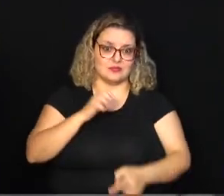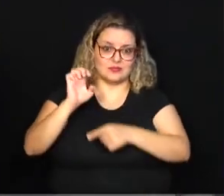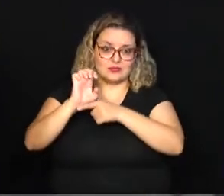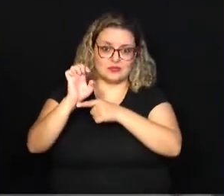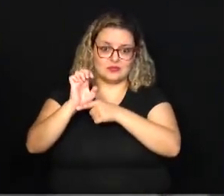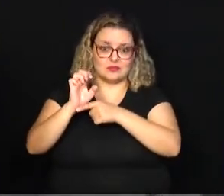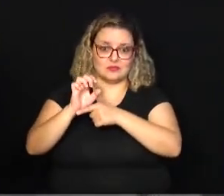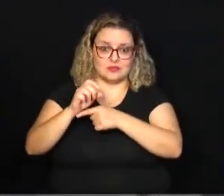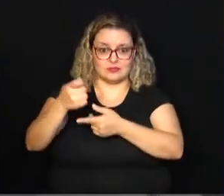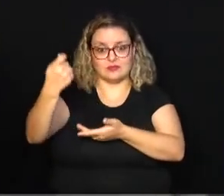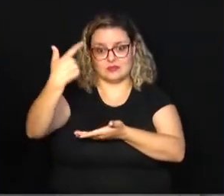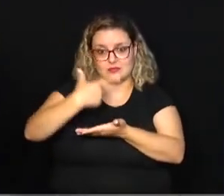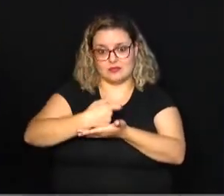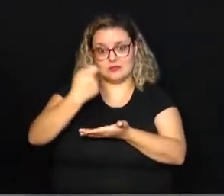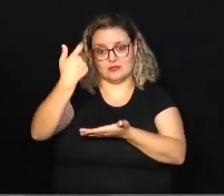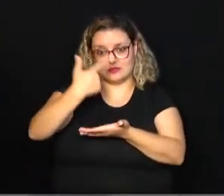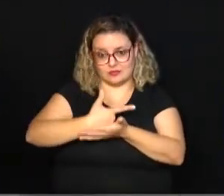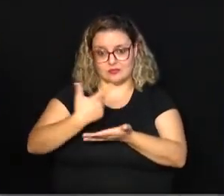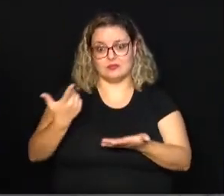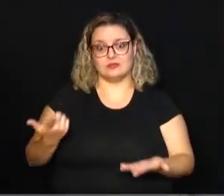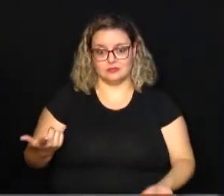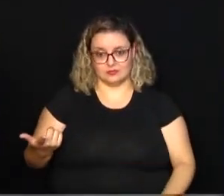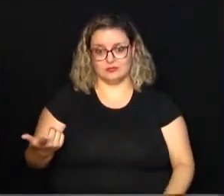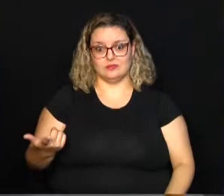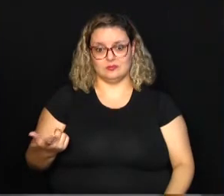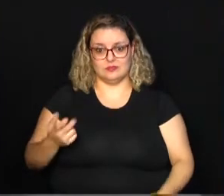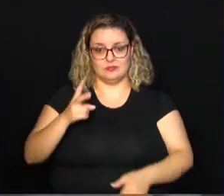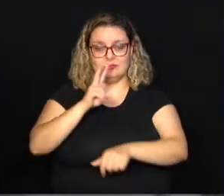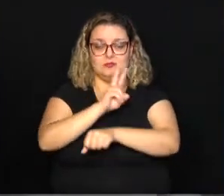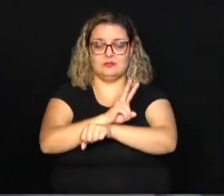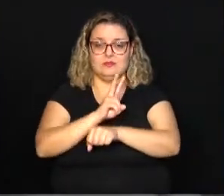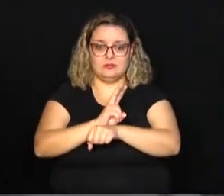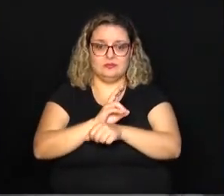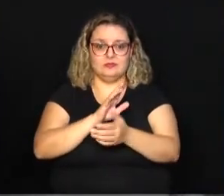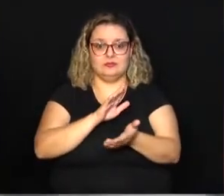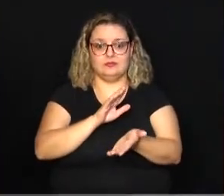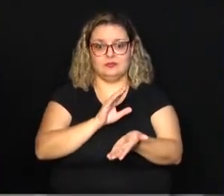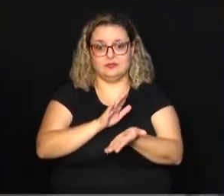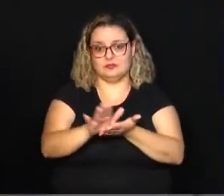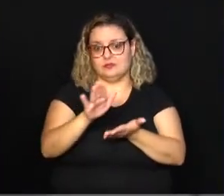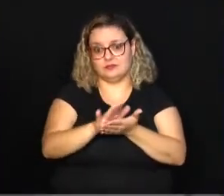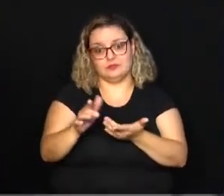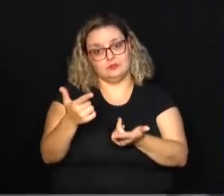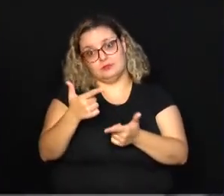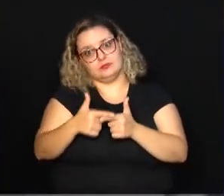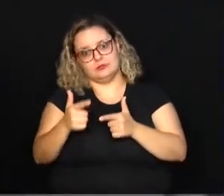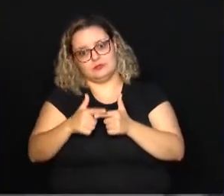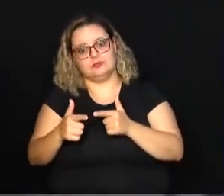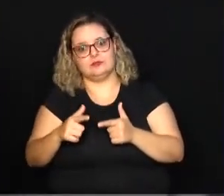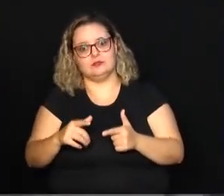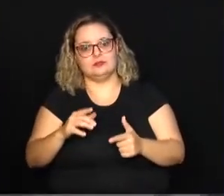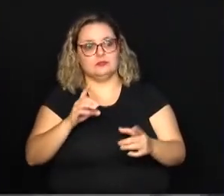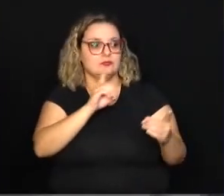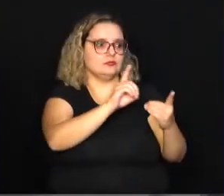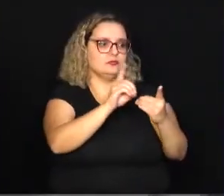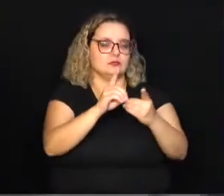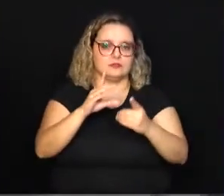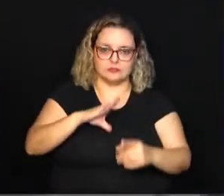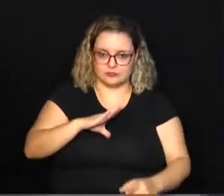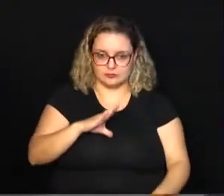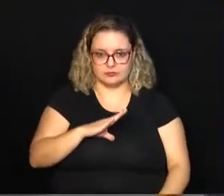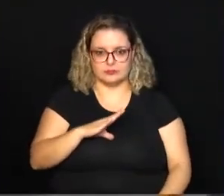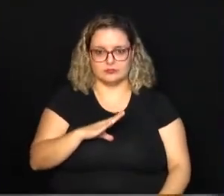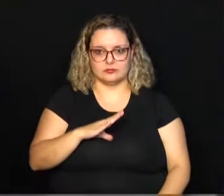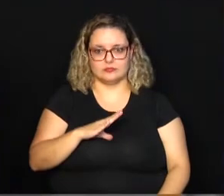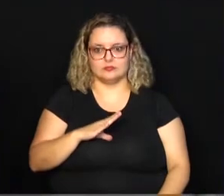maneira indireta de mandar dinheiro. Quer dizer, ele está cuidando desse custo, para mim não tem o menor problema, está atendendo o munícipe.